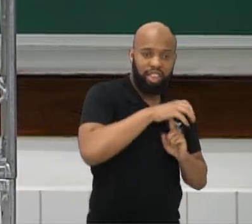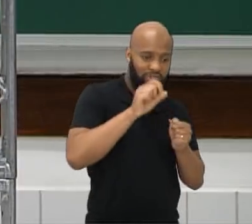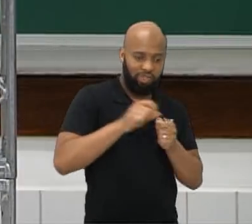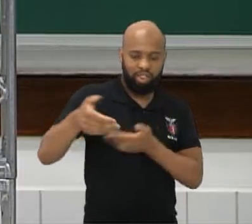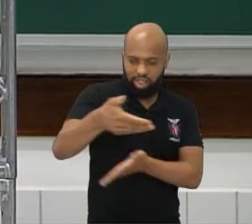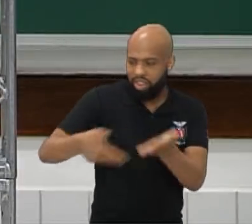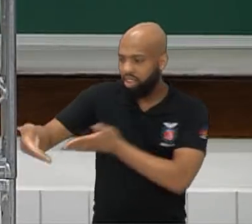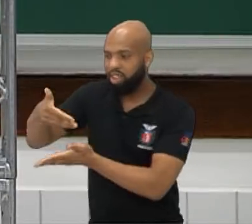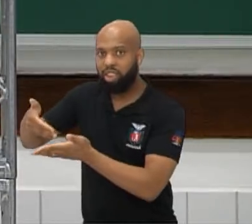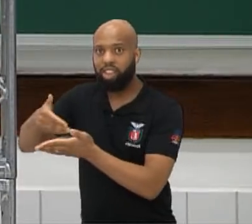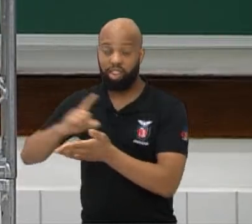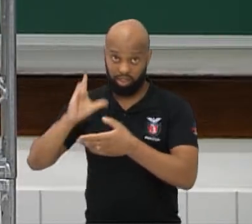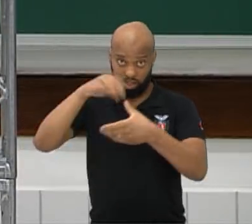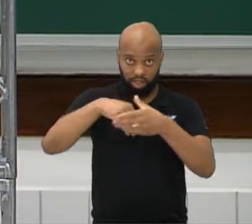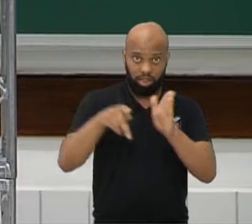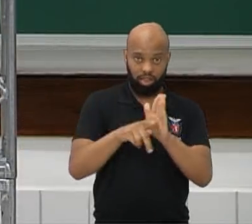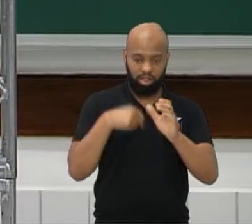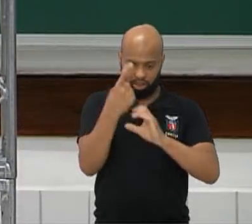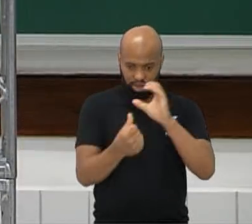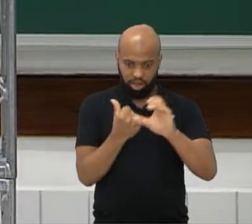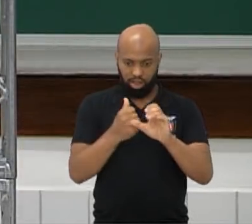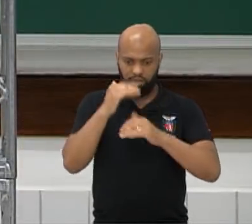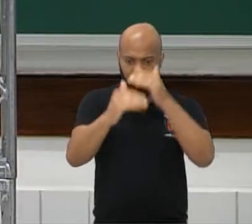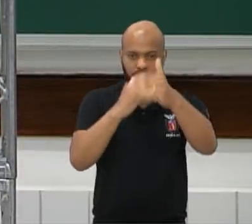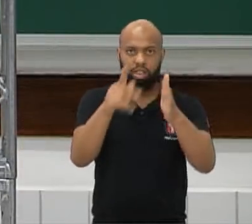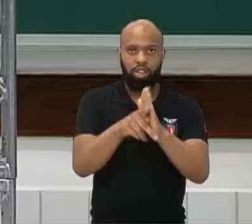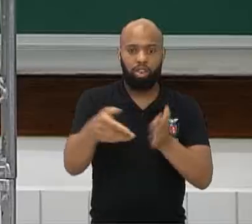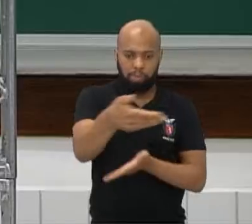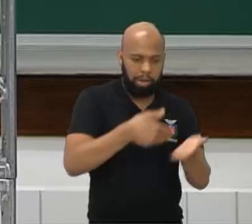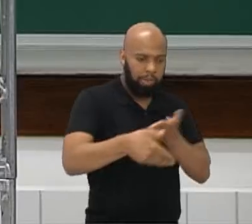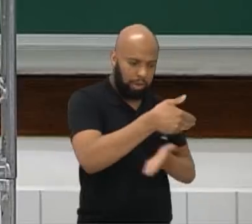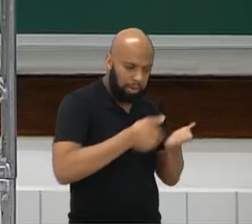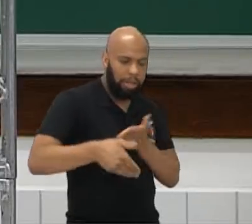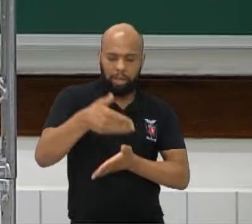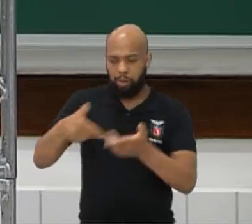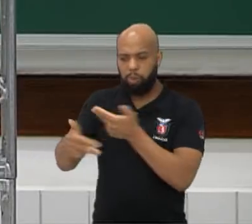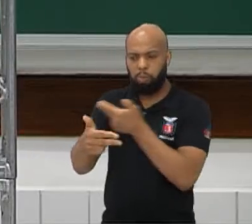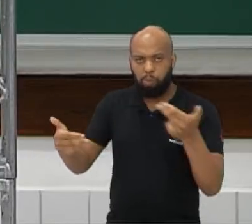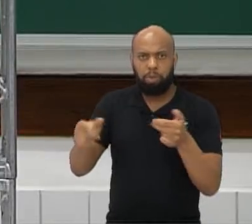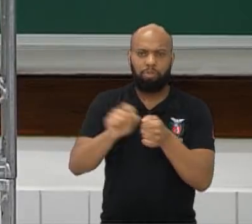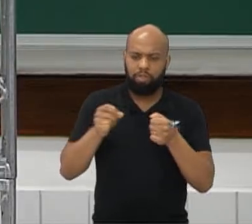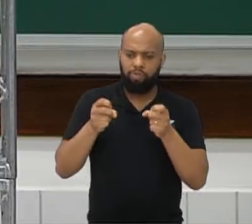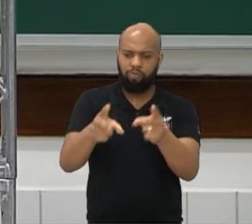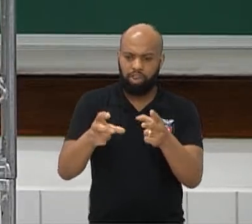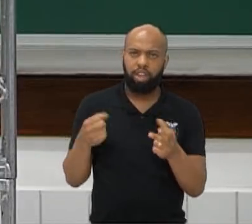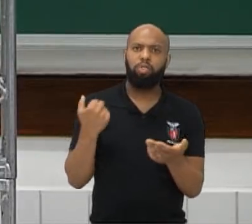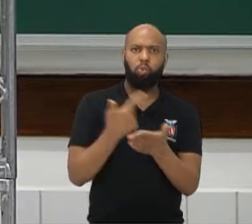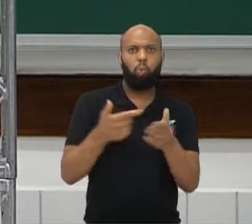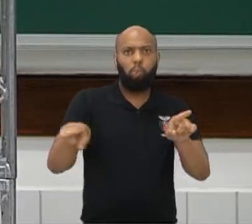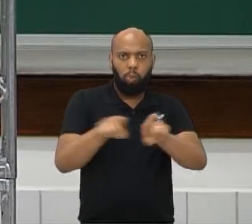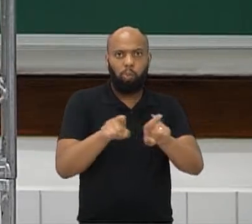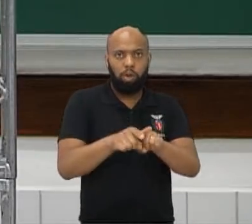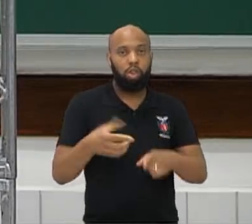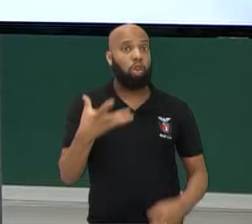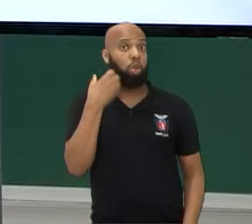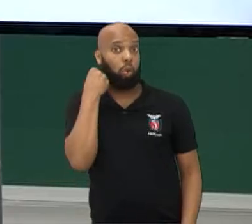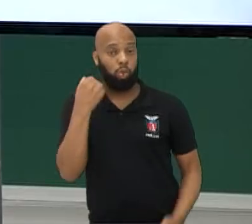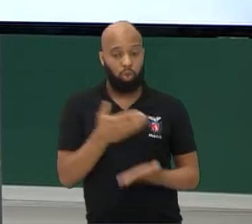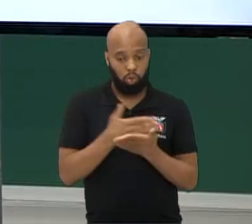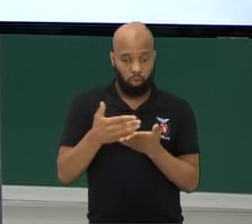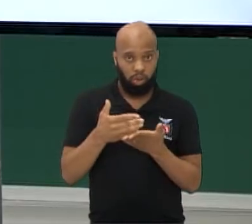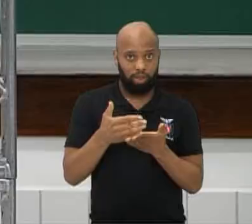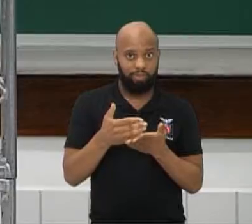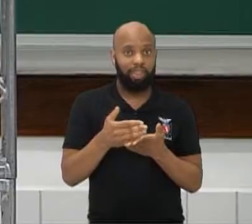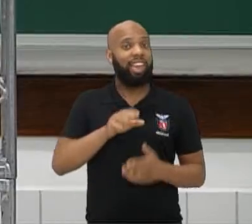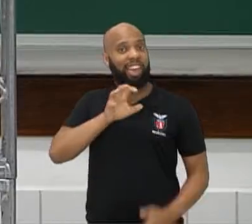comércio. Então, no capitalismo, há o desenvolvimento dessa circulação de mercadorias, de troca por dinheiro e do lucro. Esse,